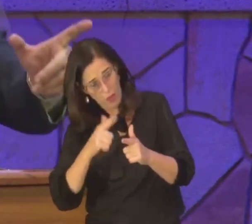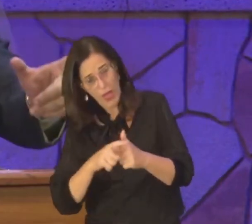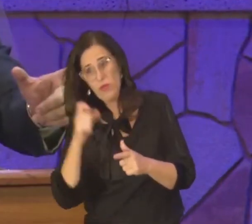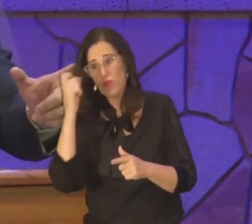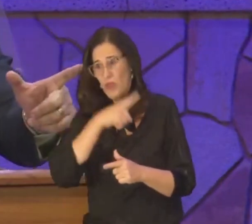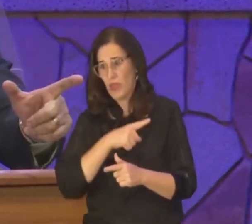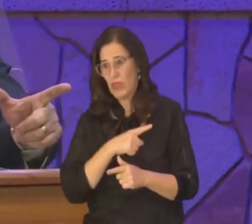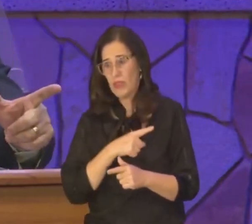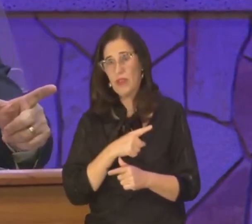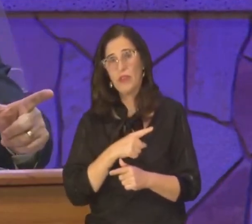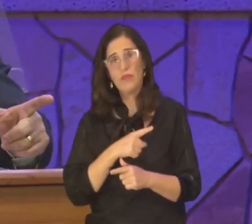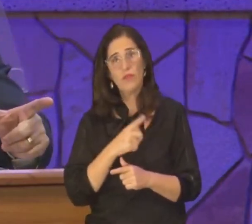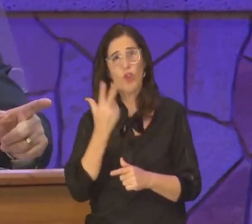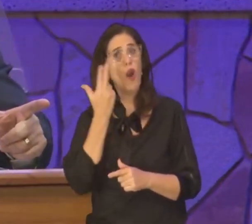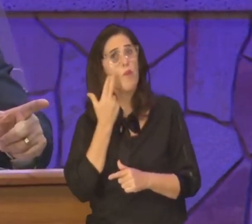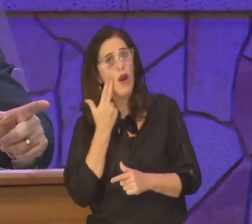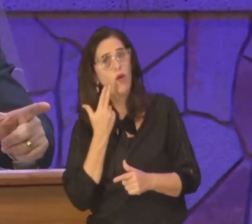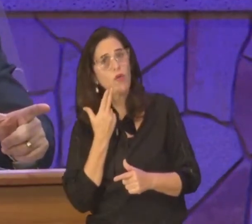igreja perfeita, meu irmão.